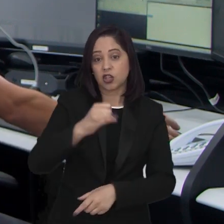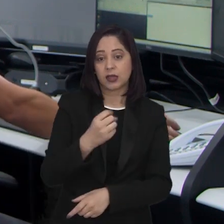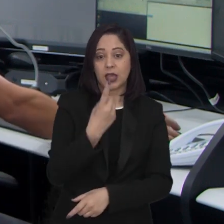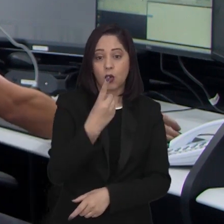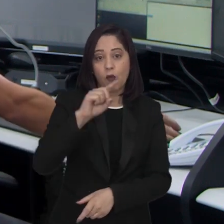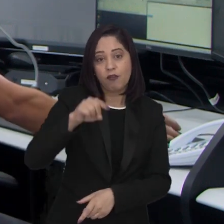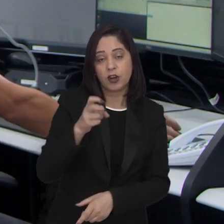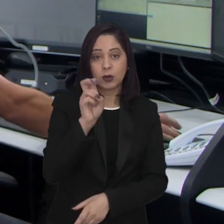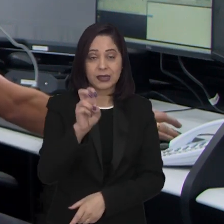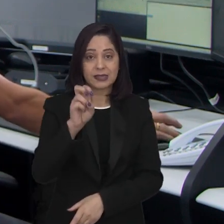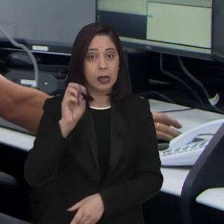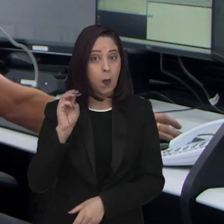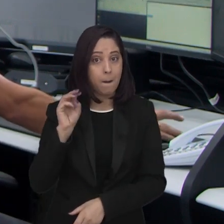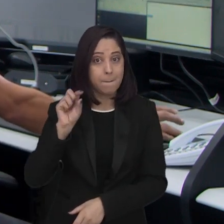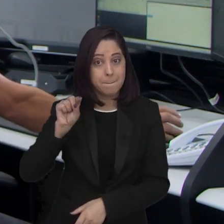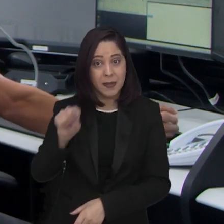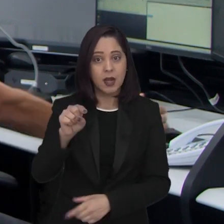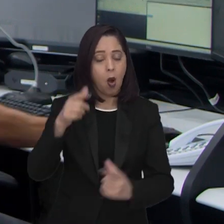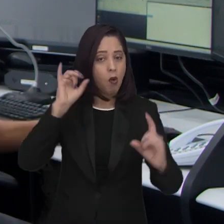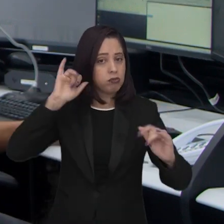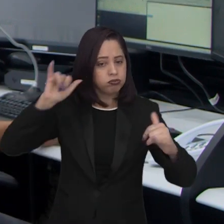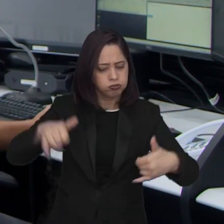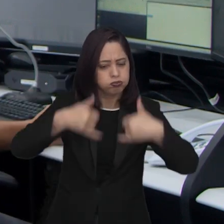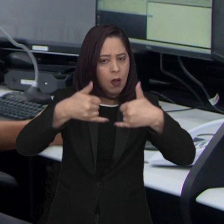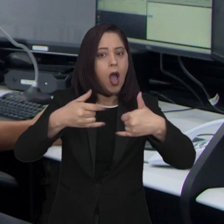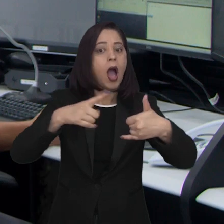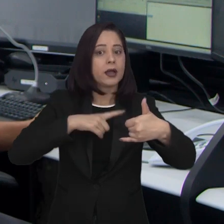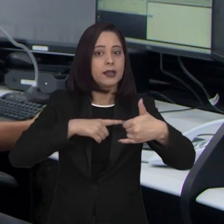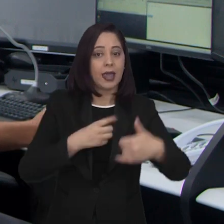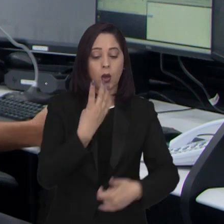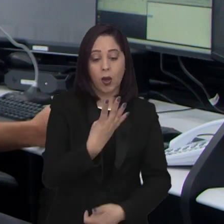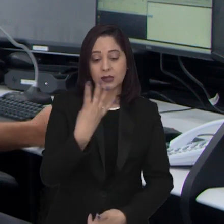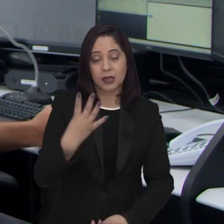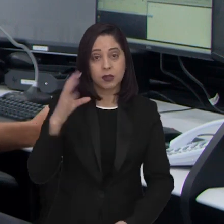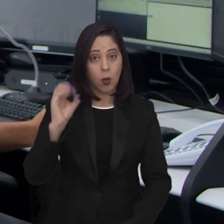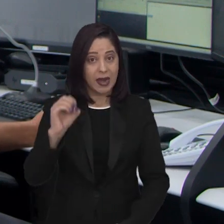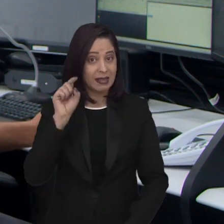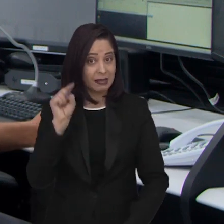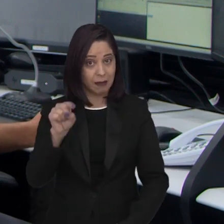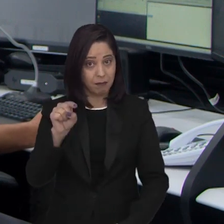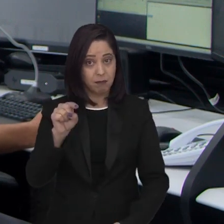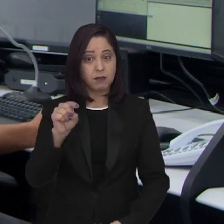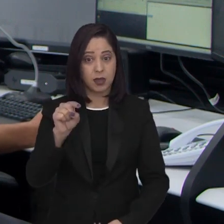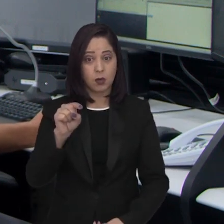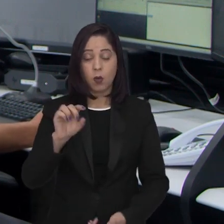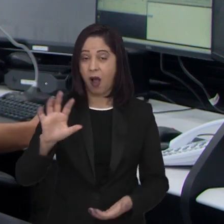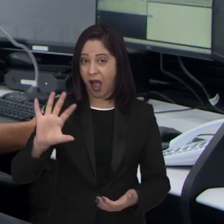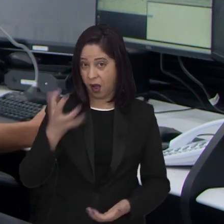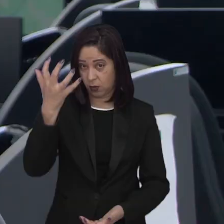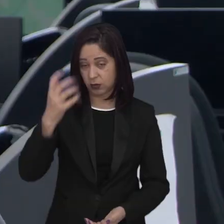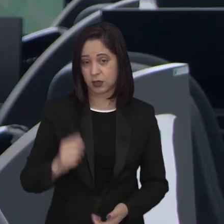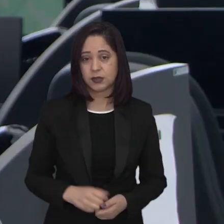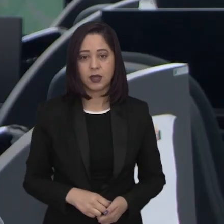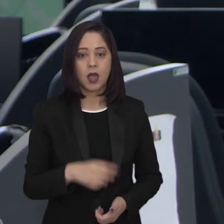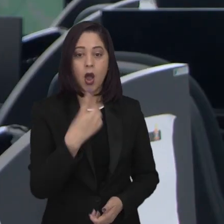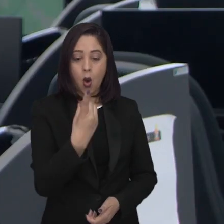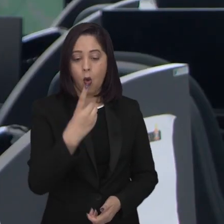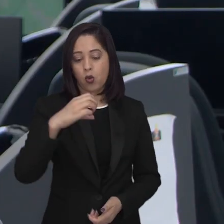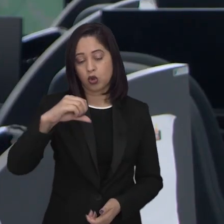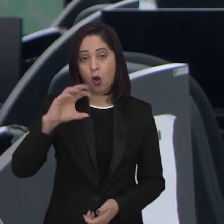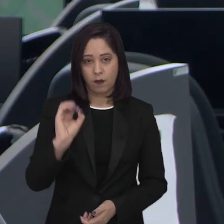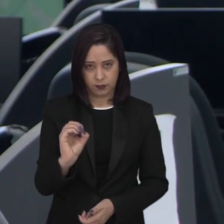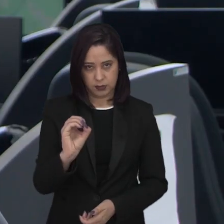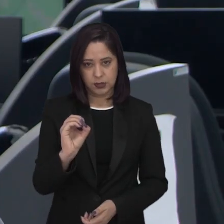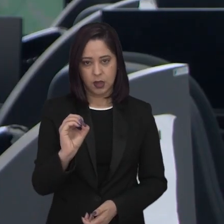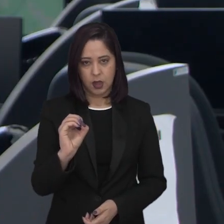de 1,5 milhão de chamados foram atendidos aqui e mais de 440 mil ocorrências foram registradas. Não se tratando de